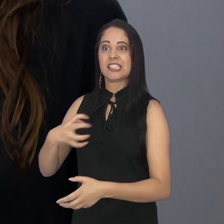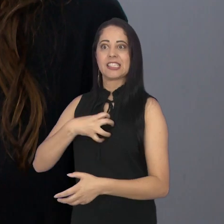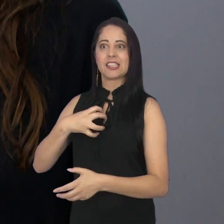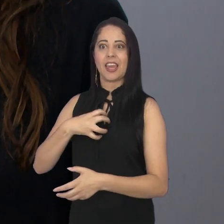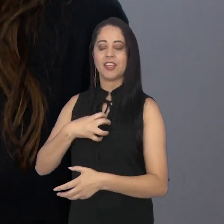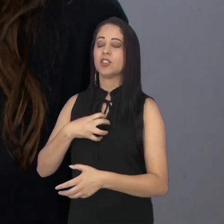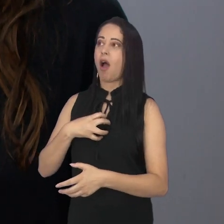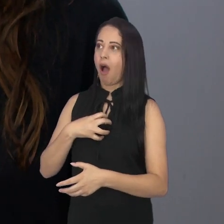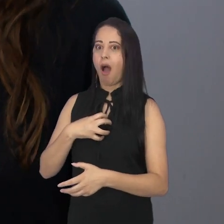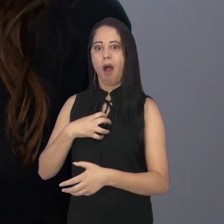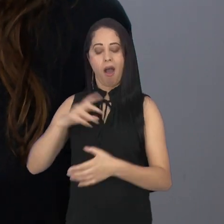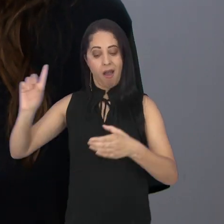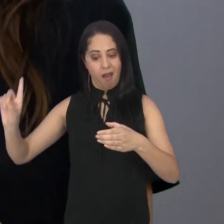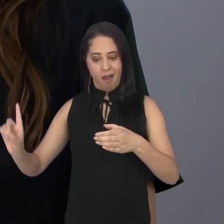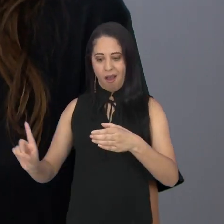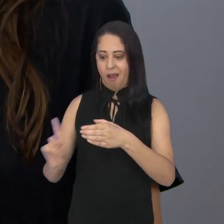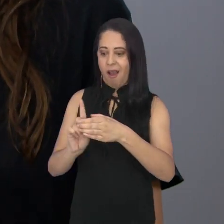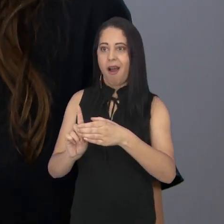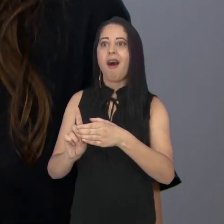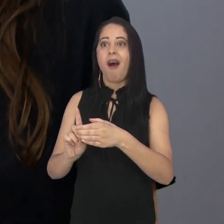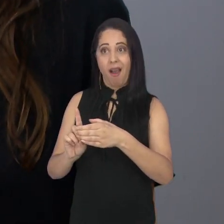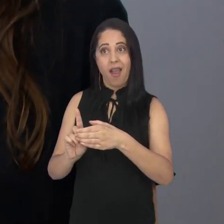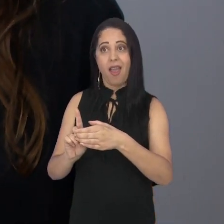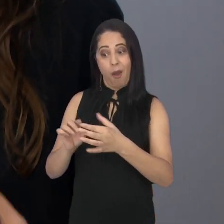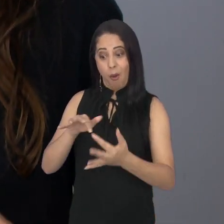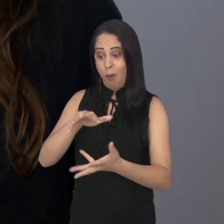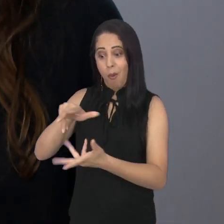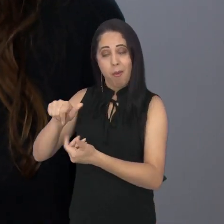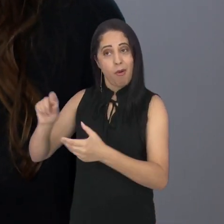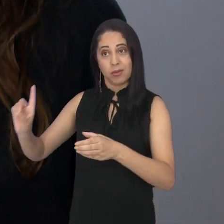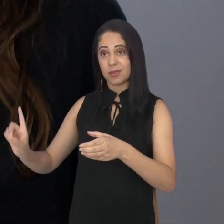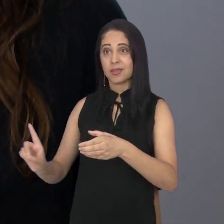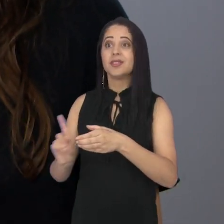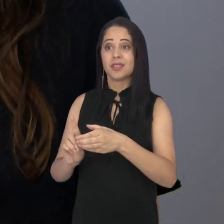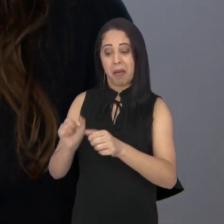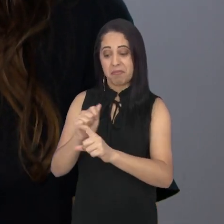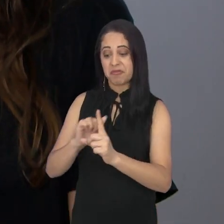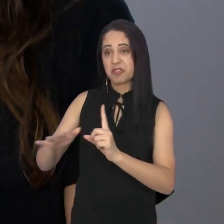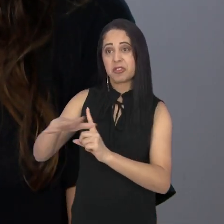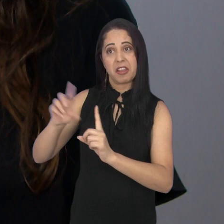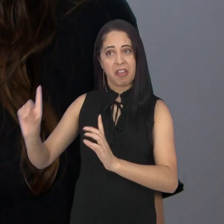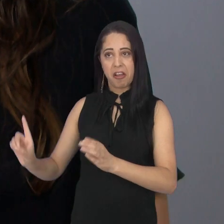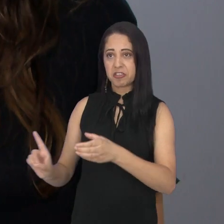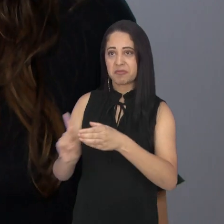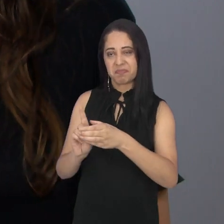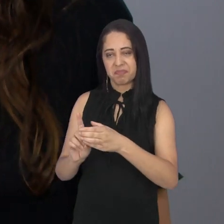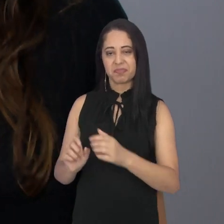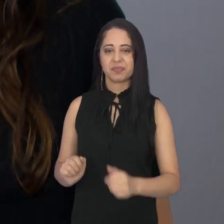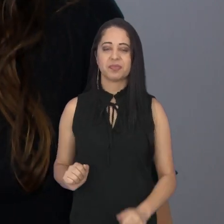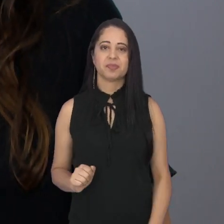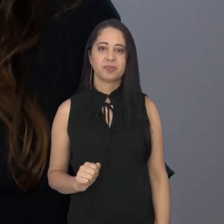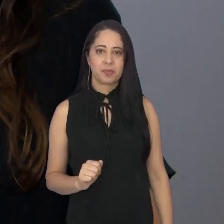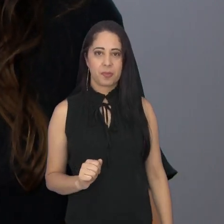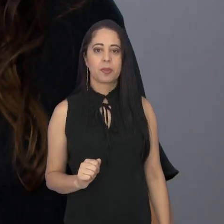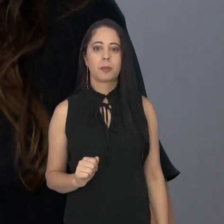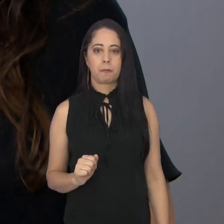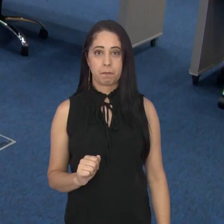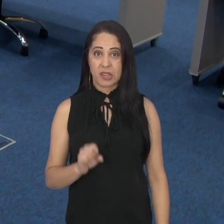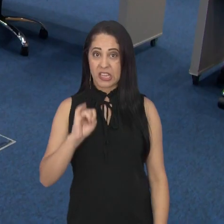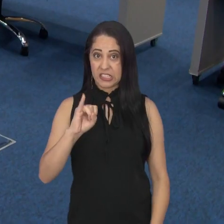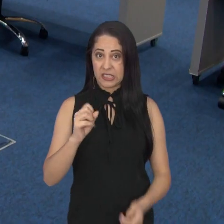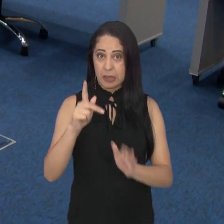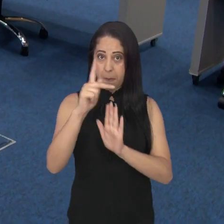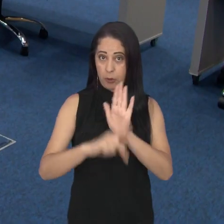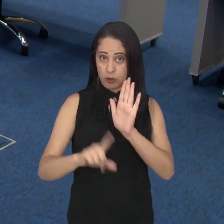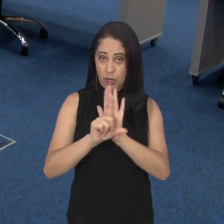sociais, eles também vão se sentindo, se percebendo pertencentes, né, à sociedade atual, ao mundo atual.